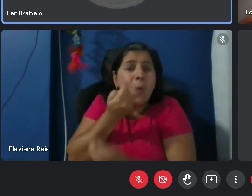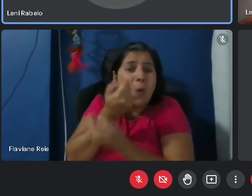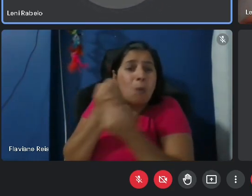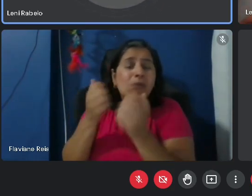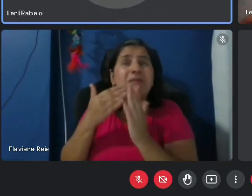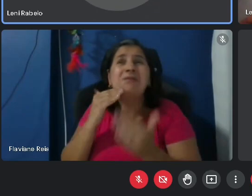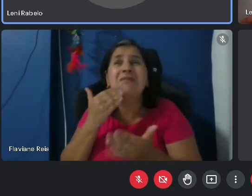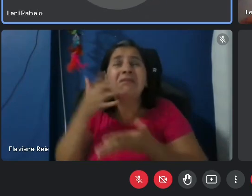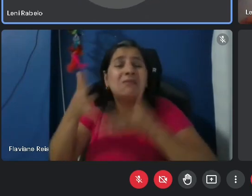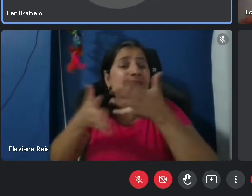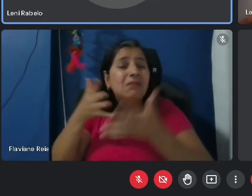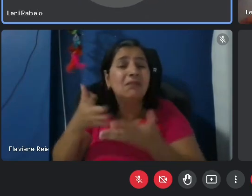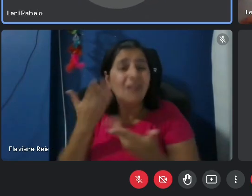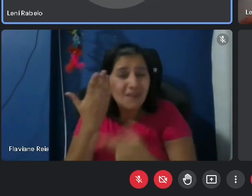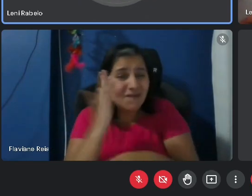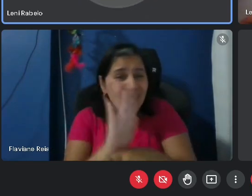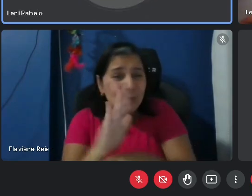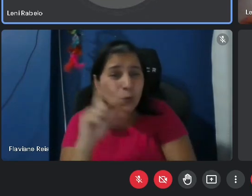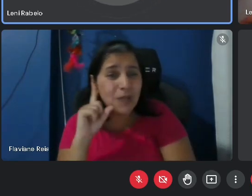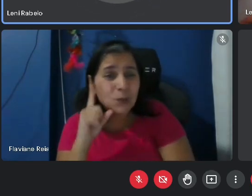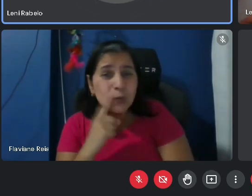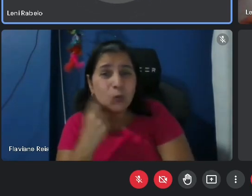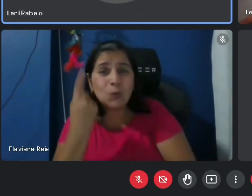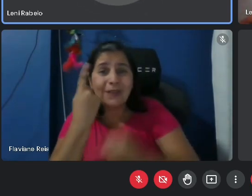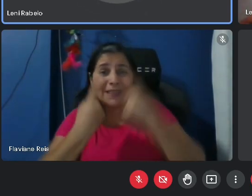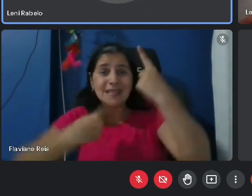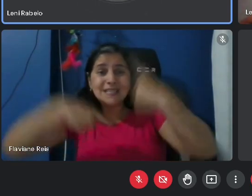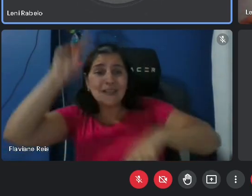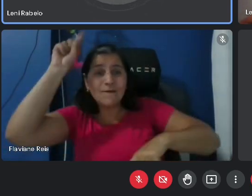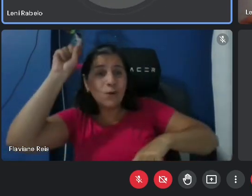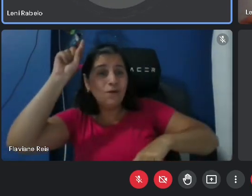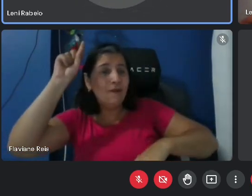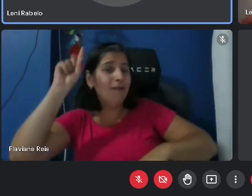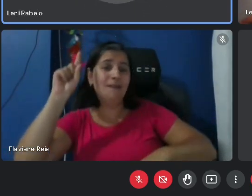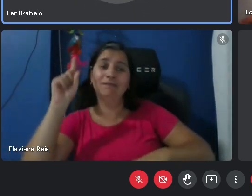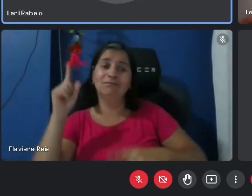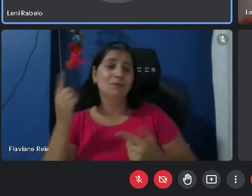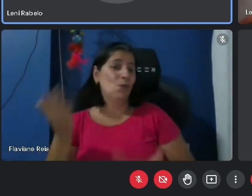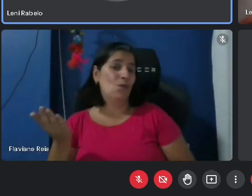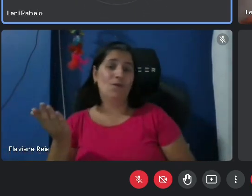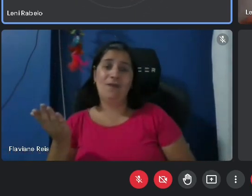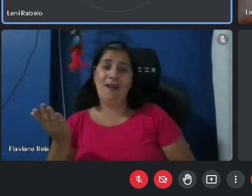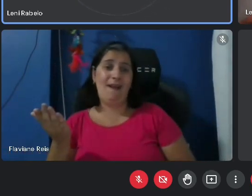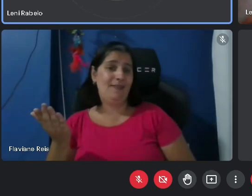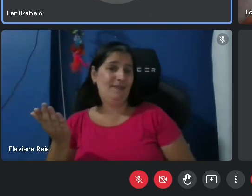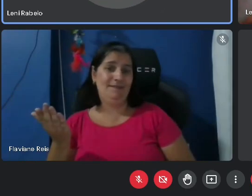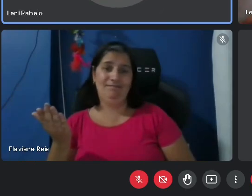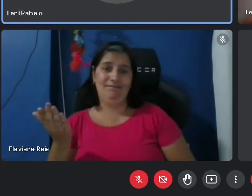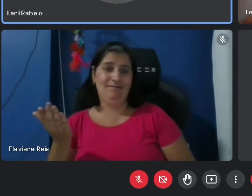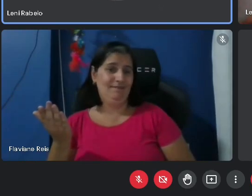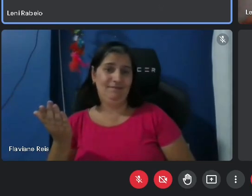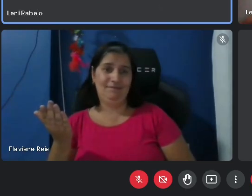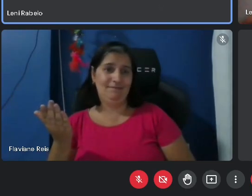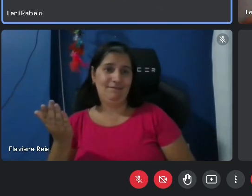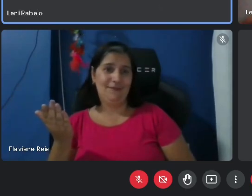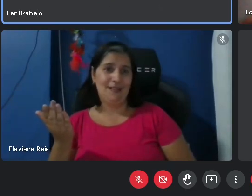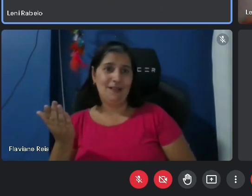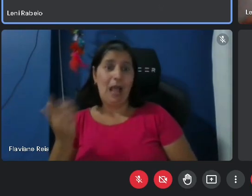aí não é só, é bom, mas falta alguma coisa. O intérprete fluente, ele ajuda o surdo, mas não é só